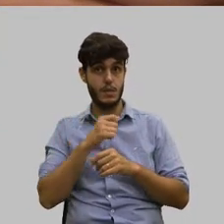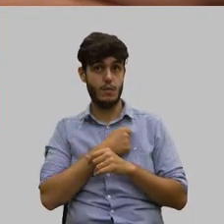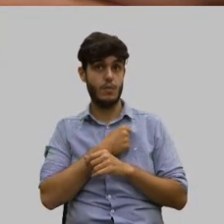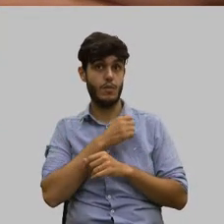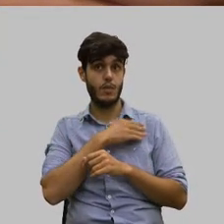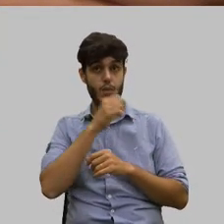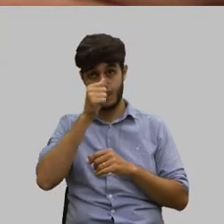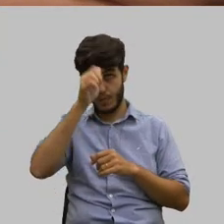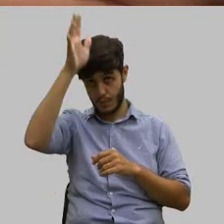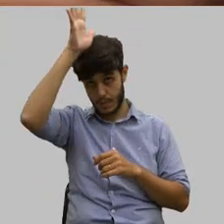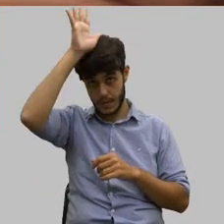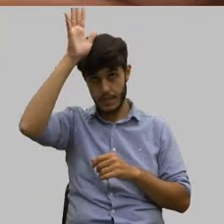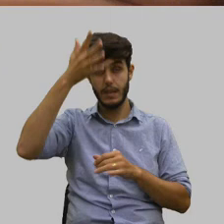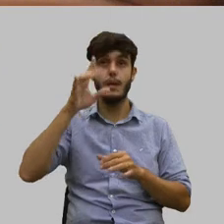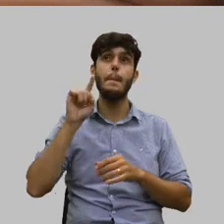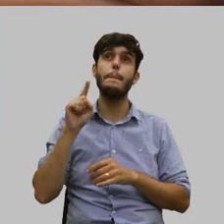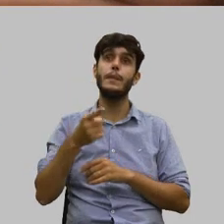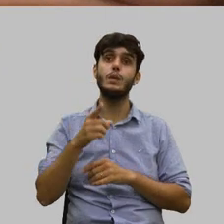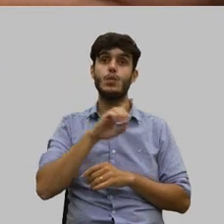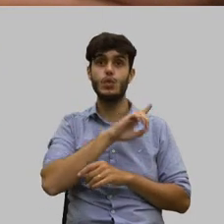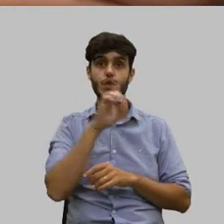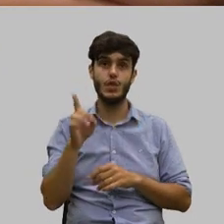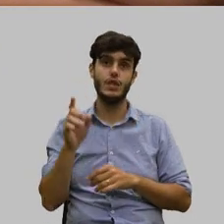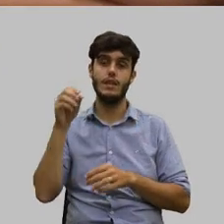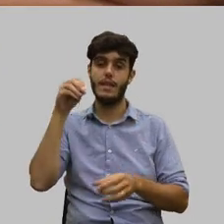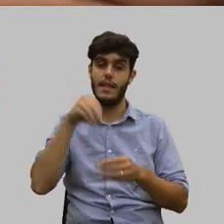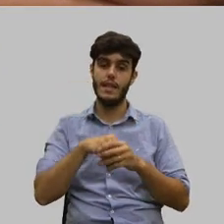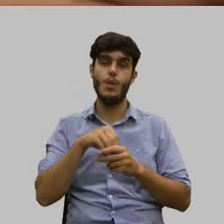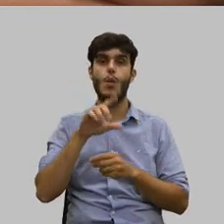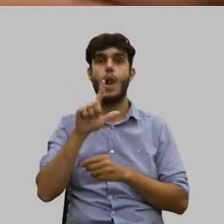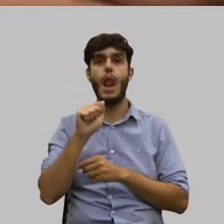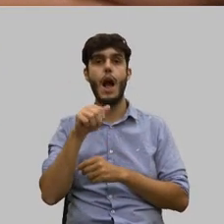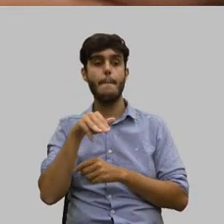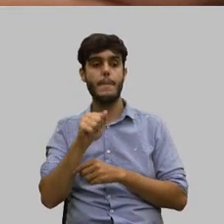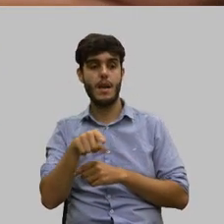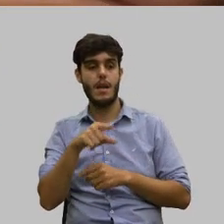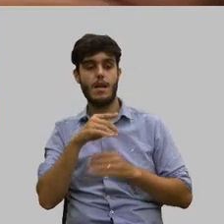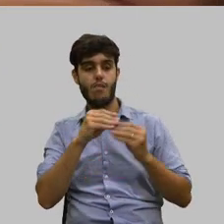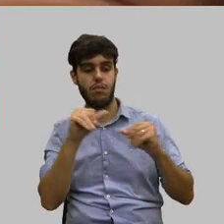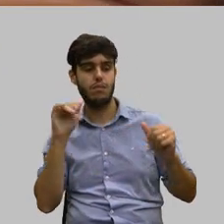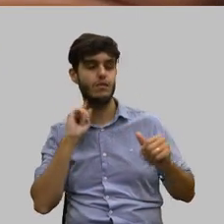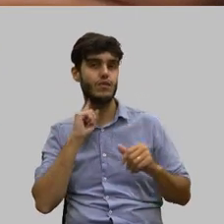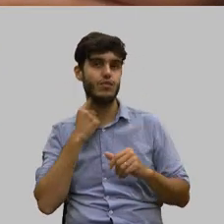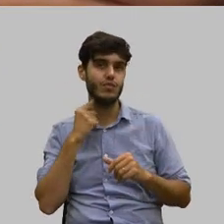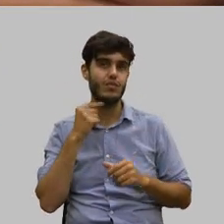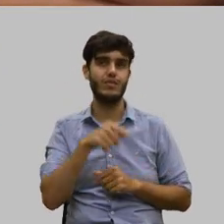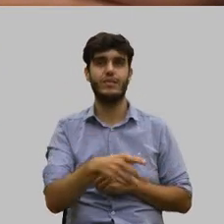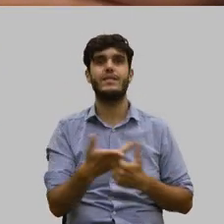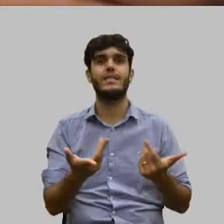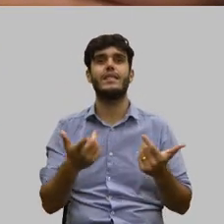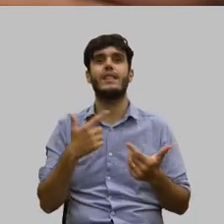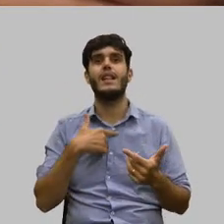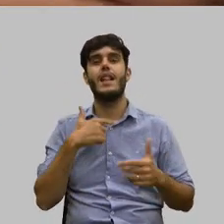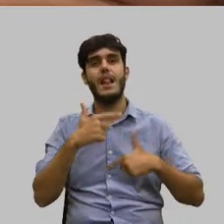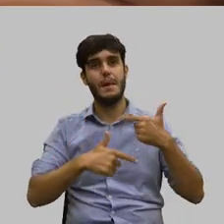bombeiro mais de 1000 Dias enfiar dentro de uma lama tóxica lá em